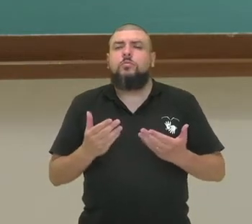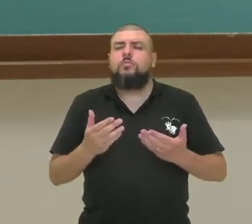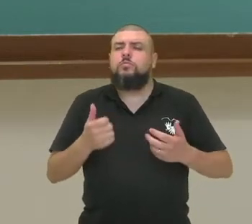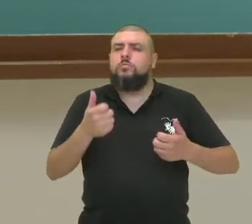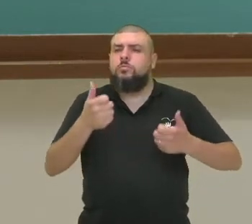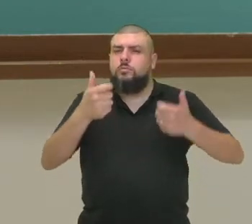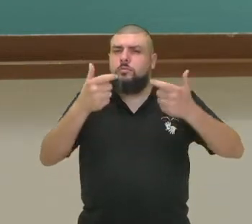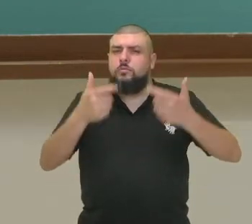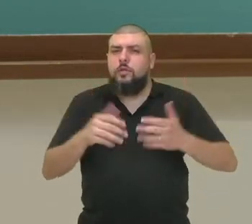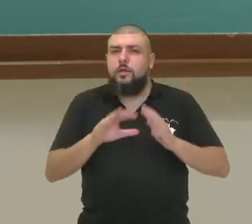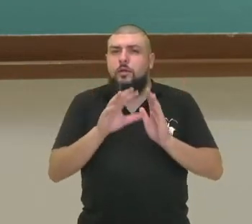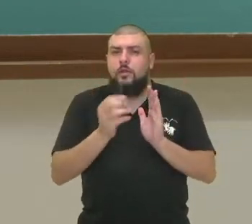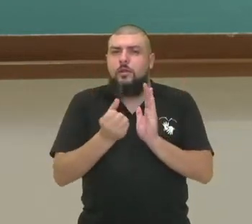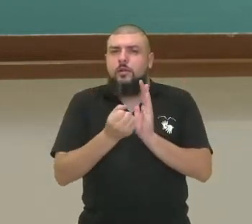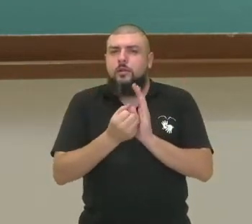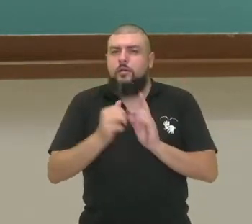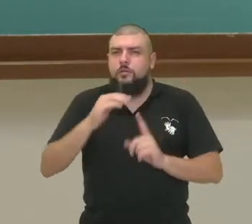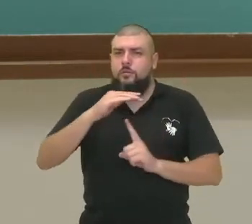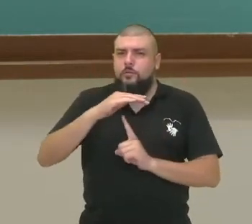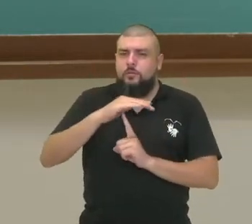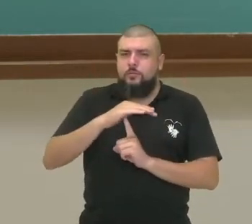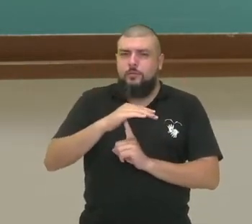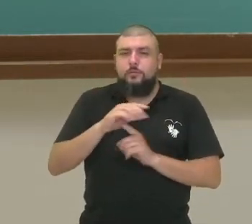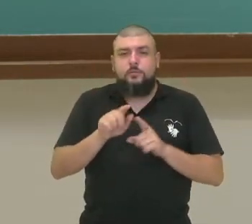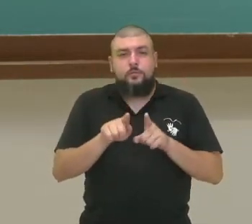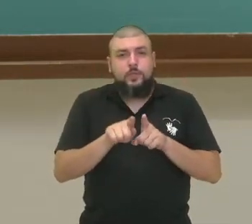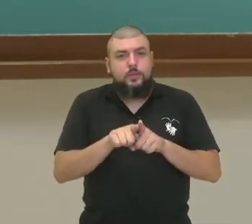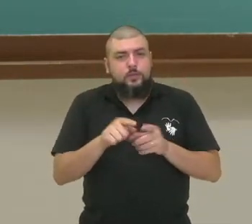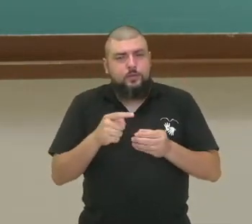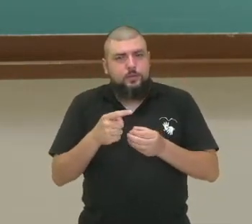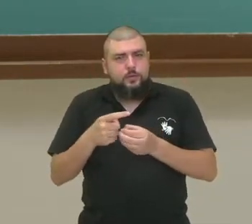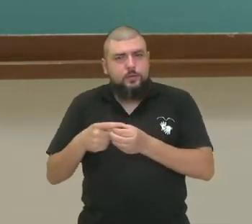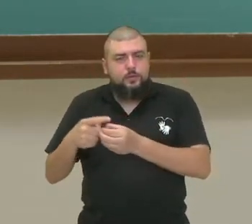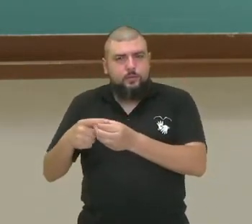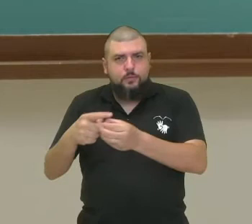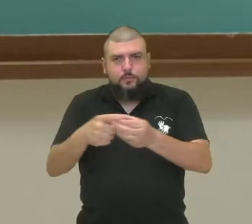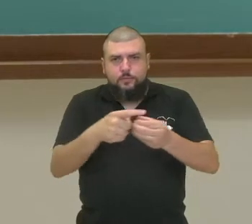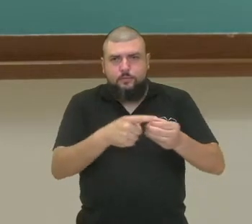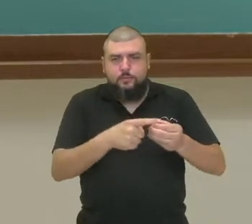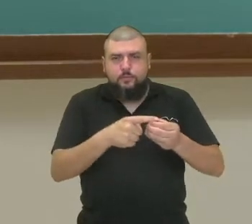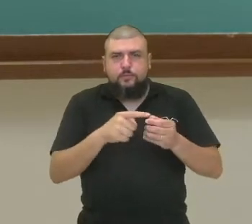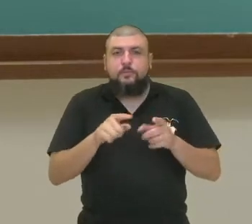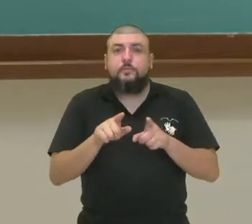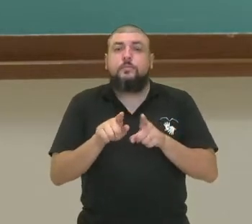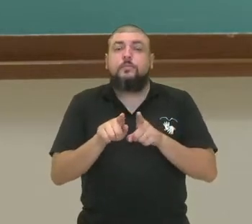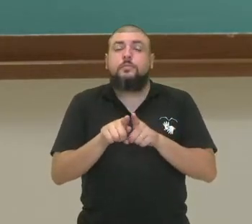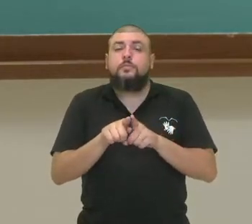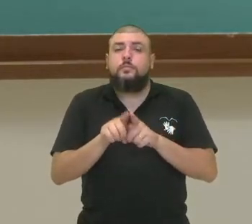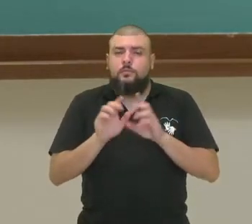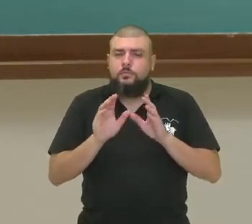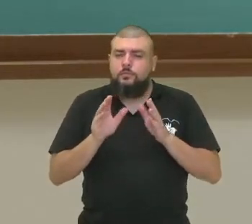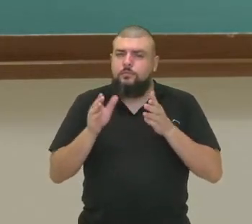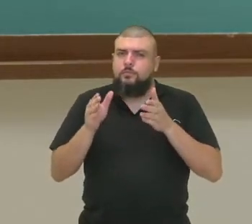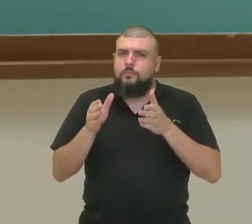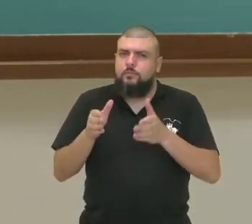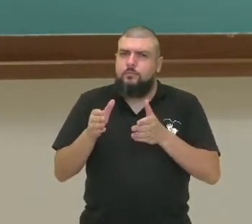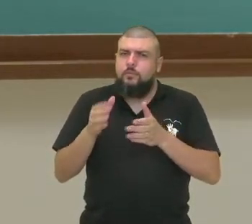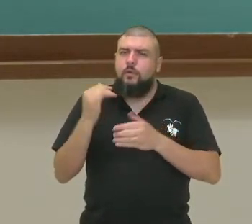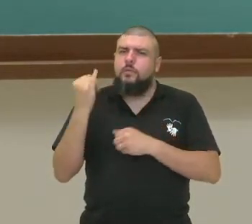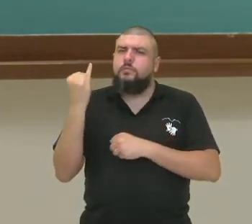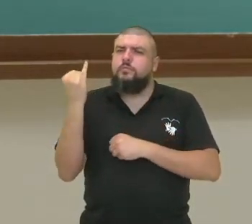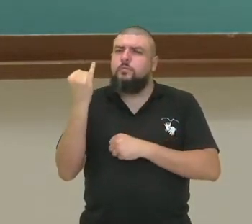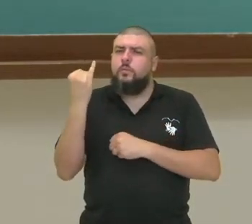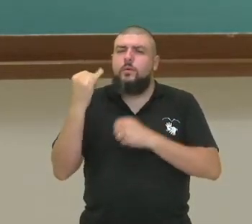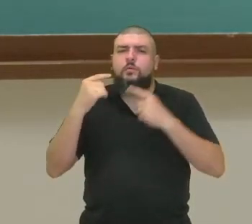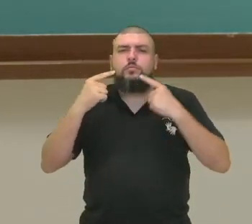Paraná e os símbolos municipais e vamos enfatizar a importância dos hinos. Por que será que